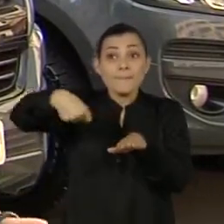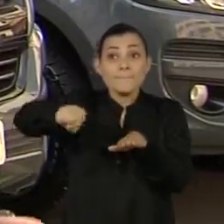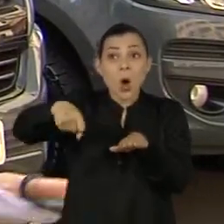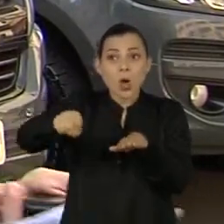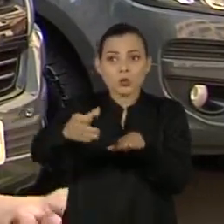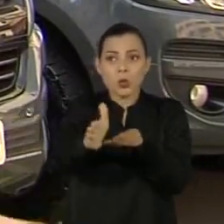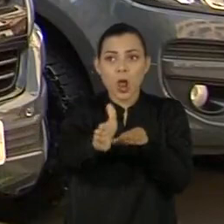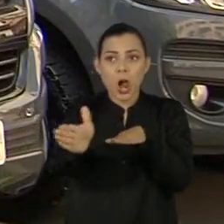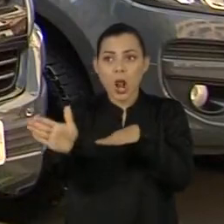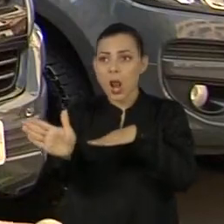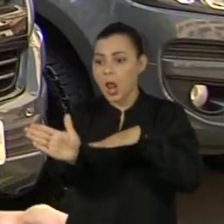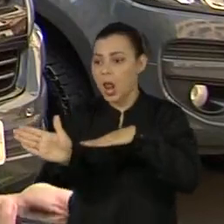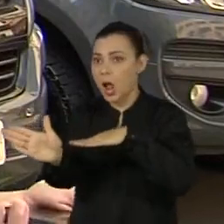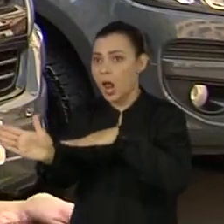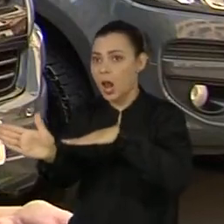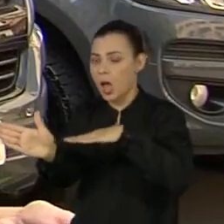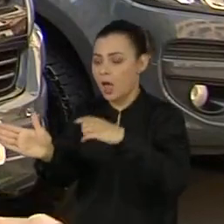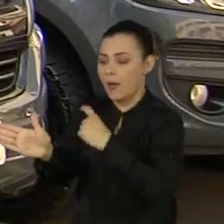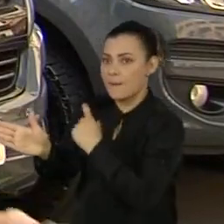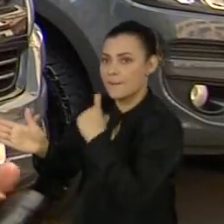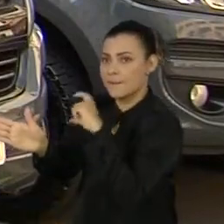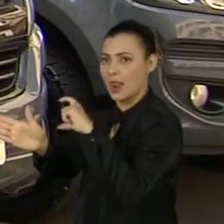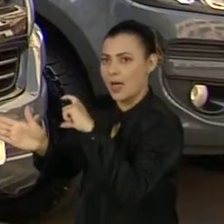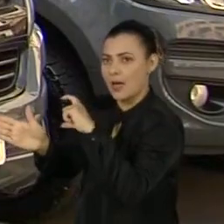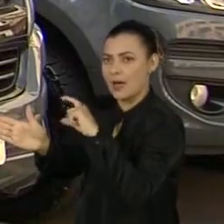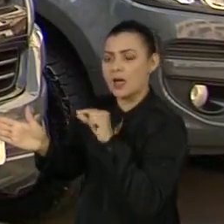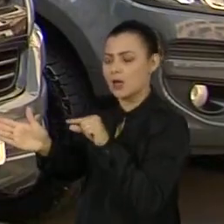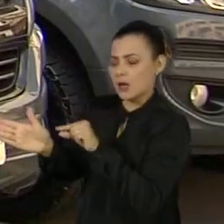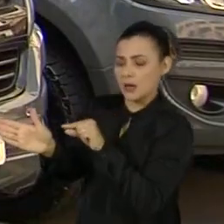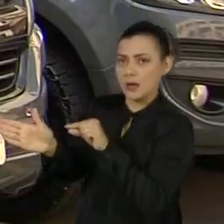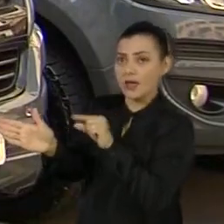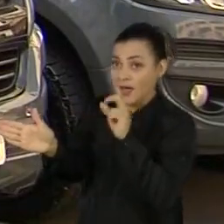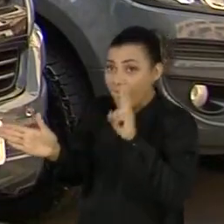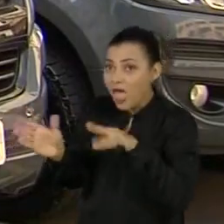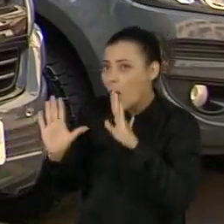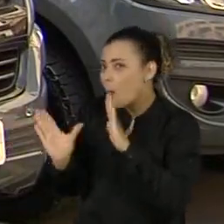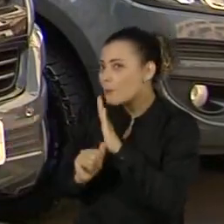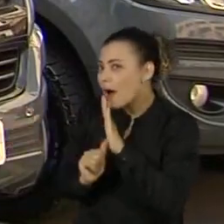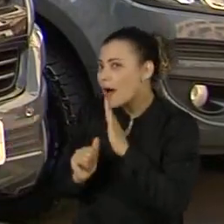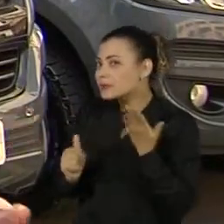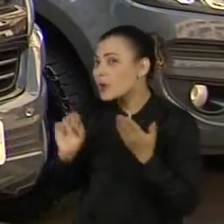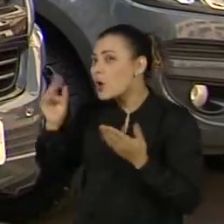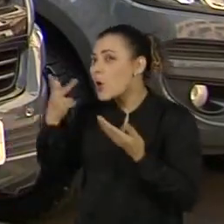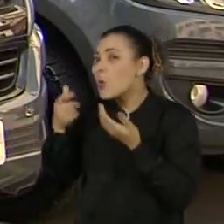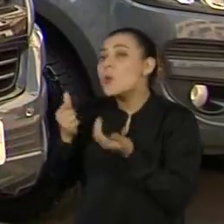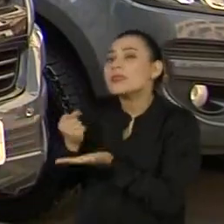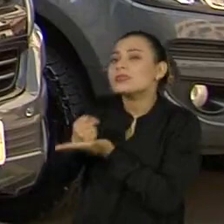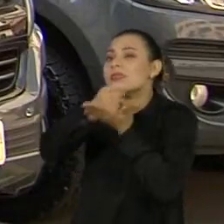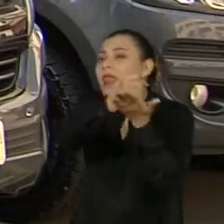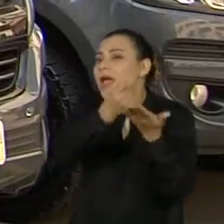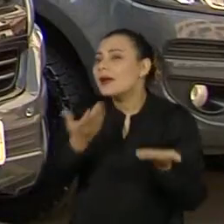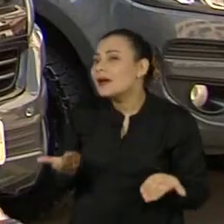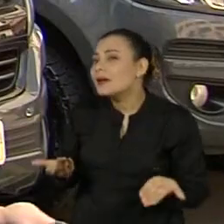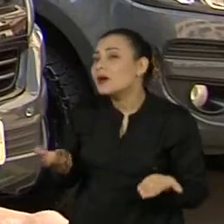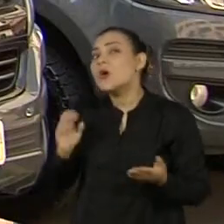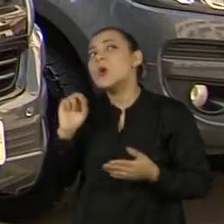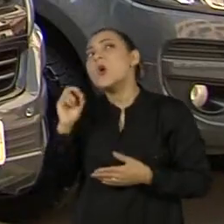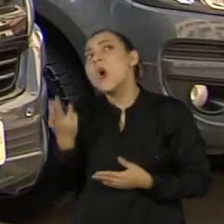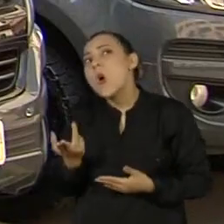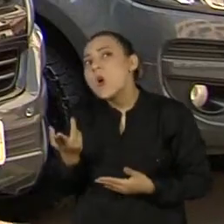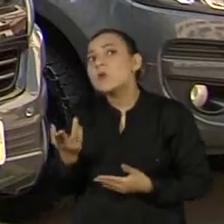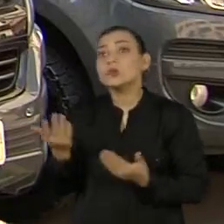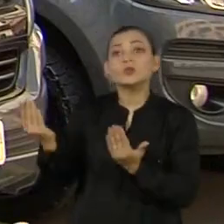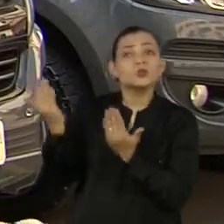eles conseguem, através da placa dessa moto, saber se é mesmo um entregador ou se pode ser